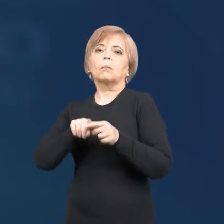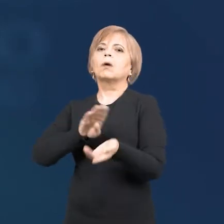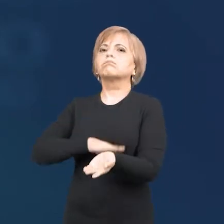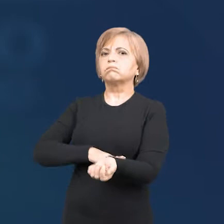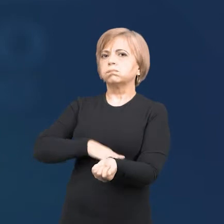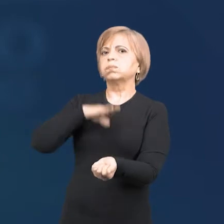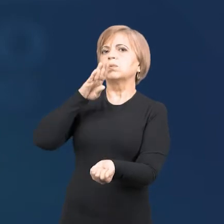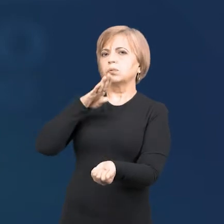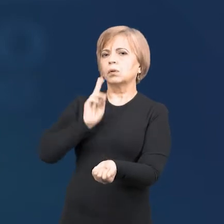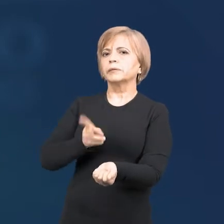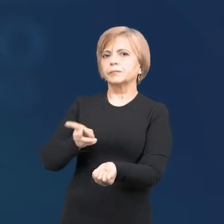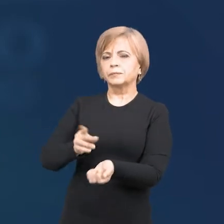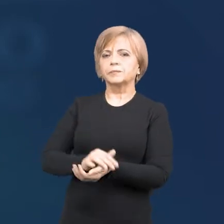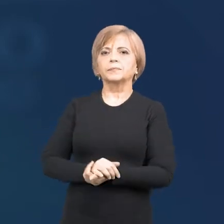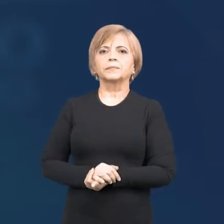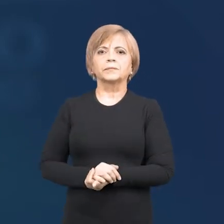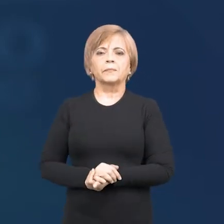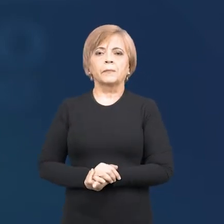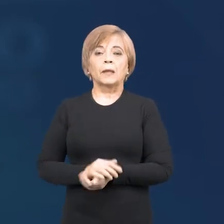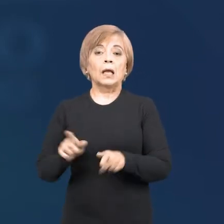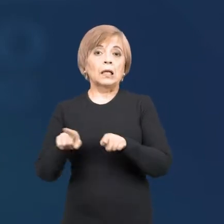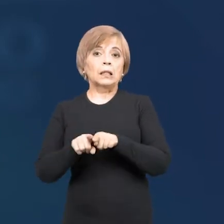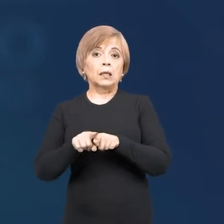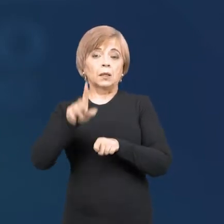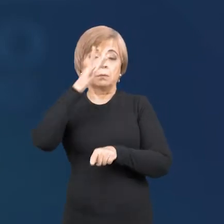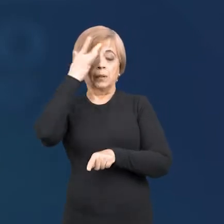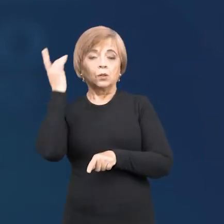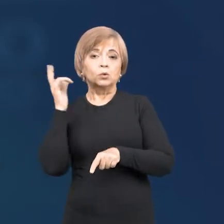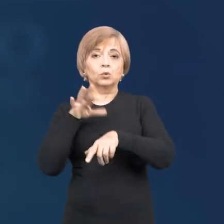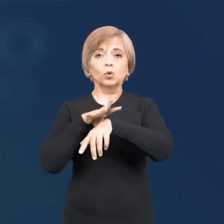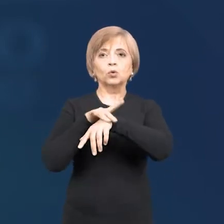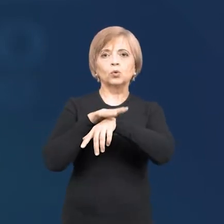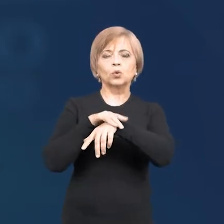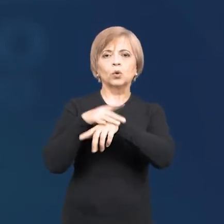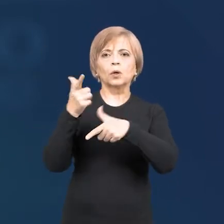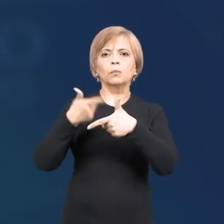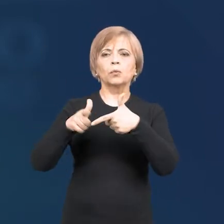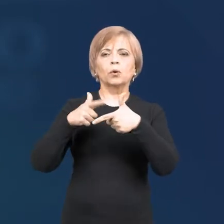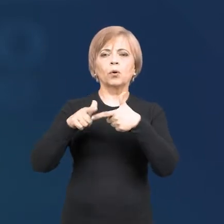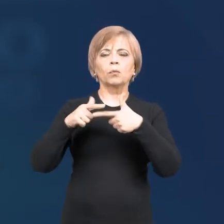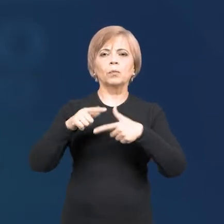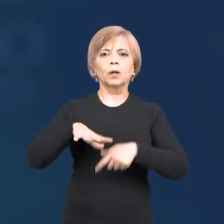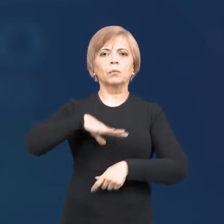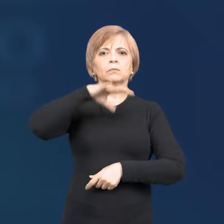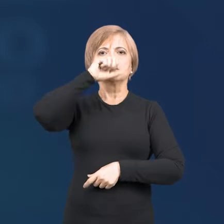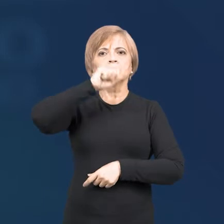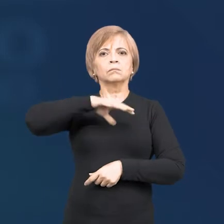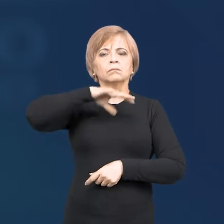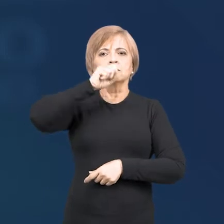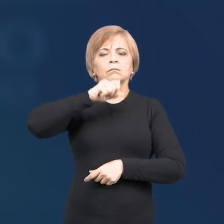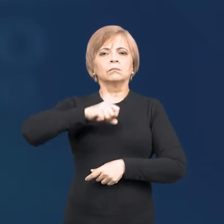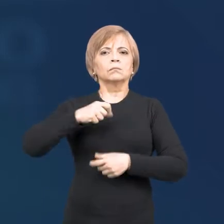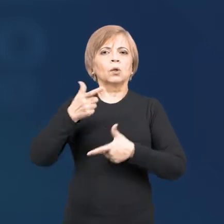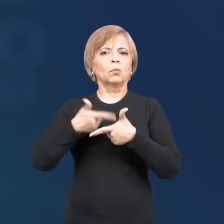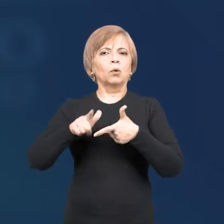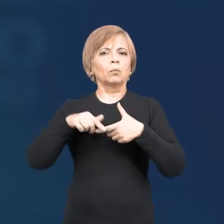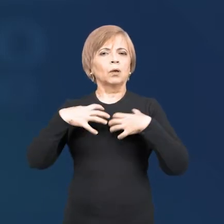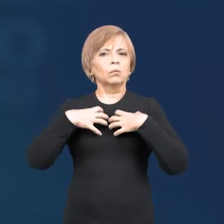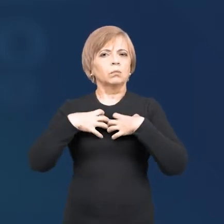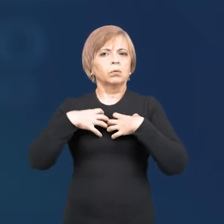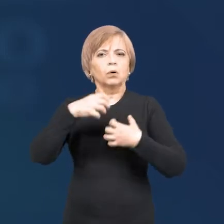arterial sistêmica, portadores de doenças pulmonares crônicas como asma,